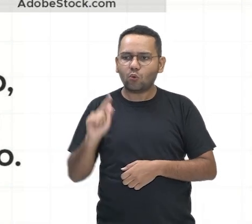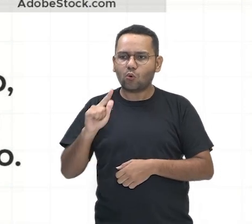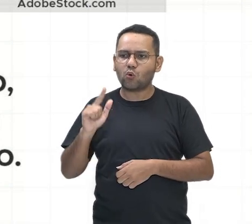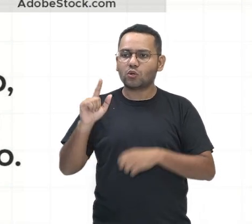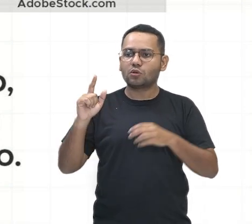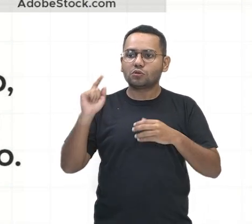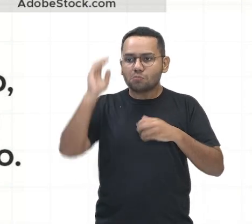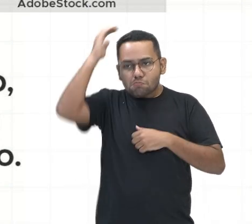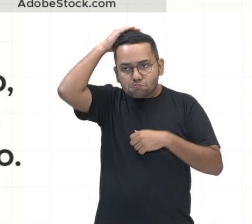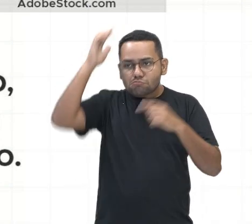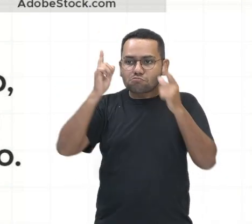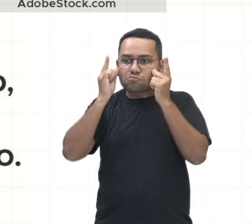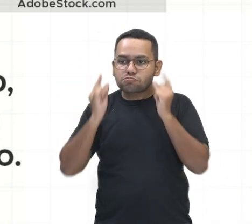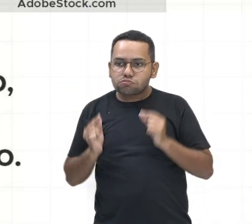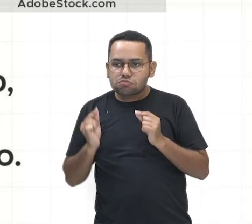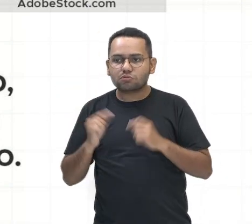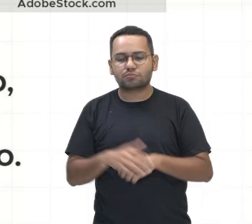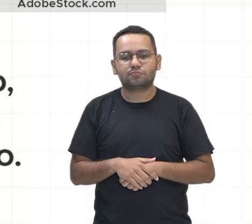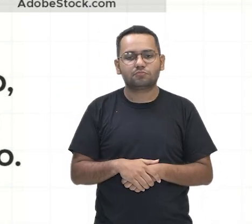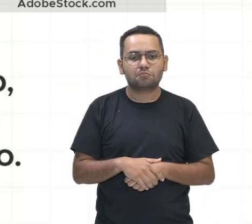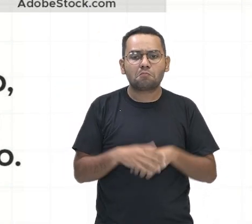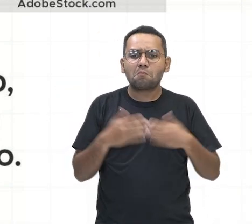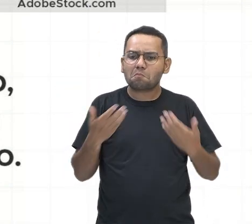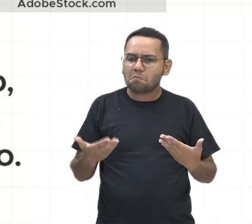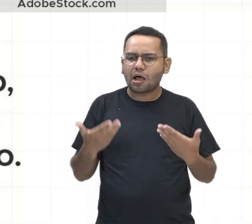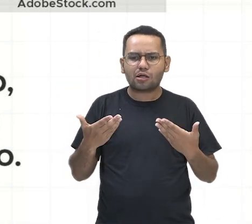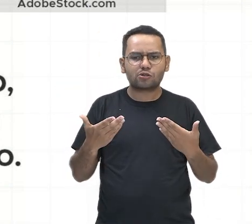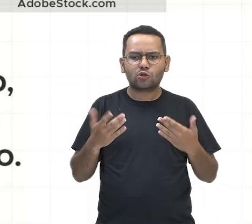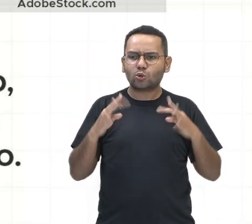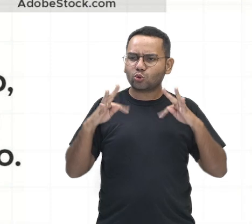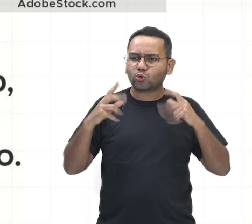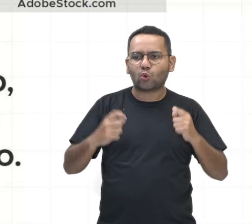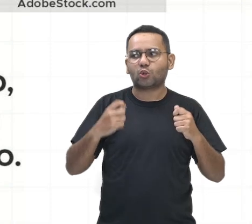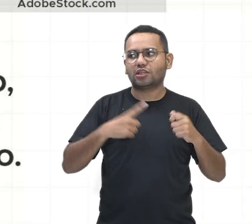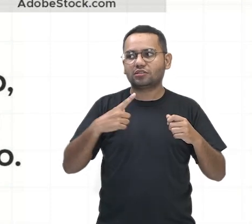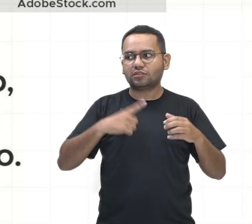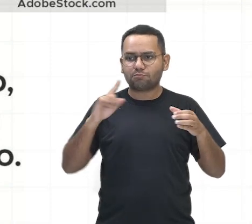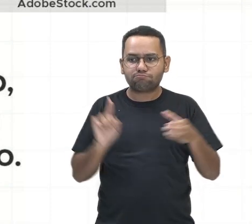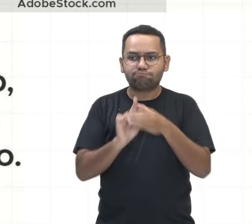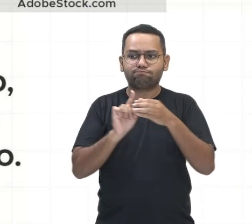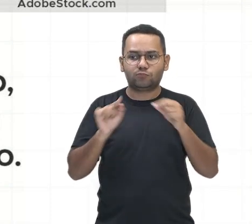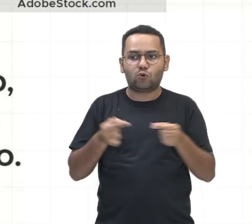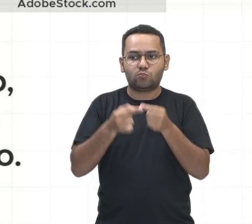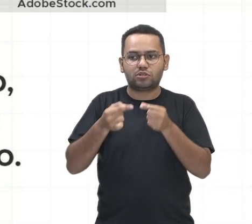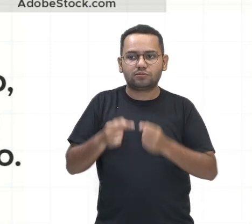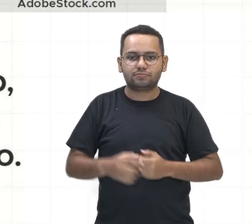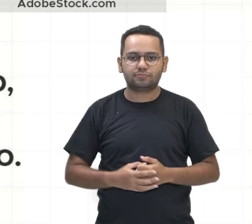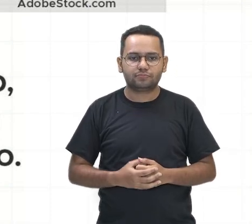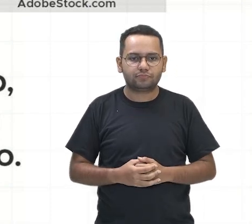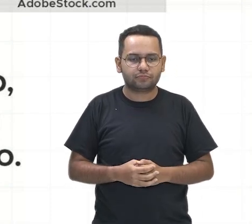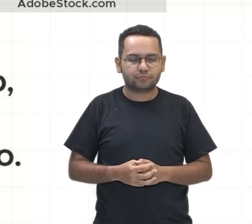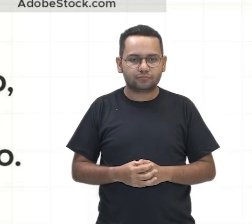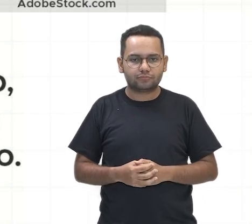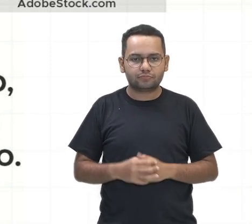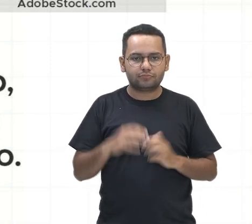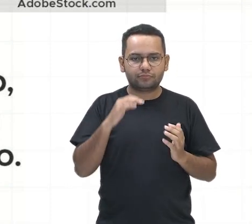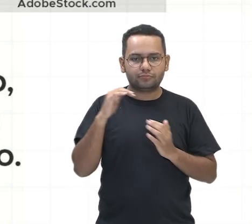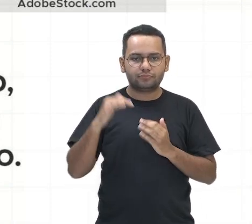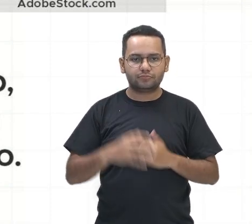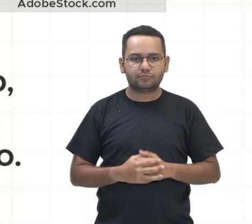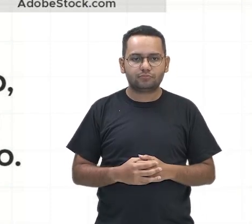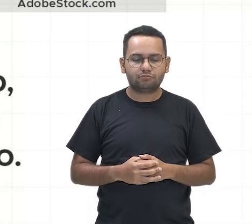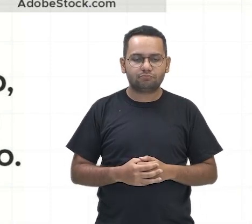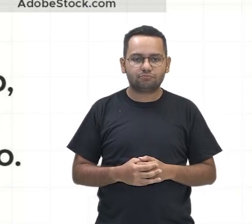judaica. Toda tradição religiosa tem esse senso de pertencimento. Quando uma pessoa procura